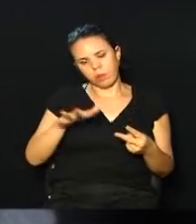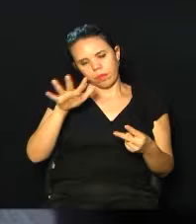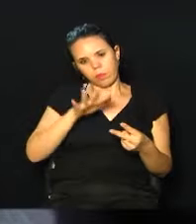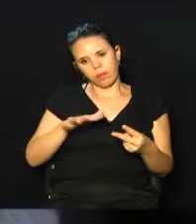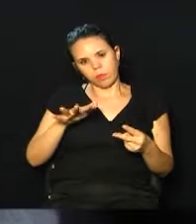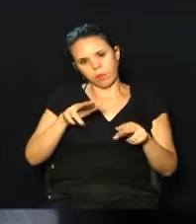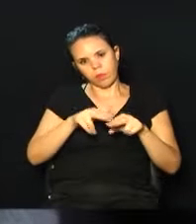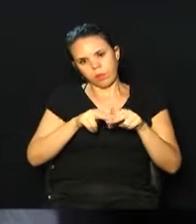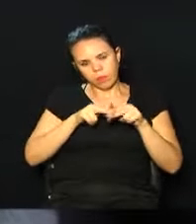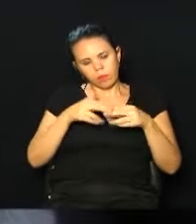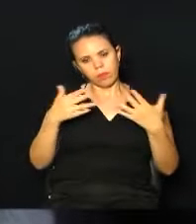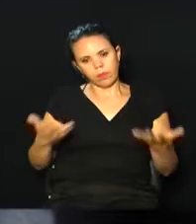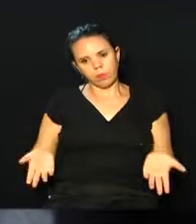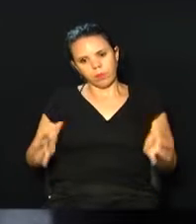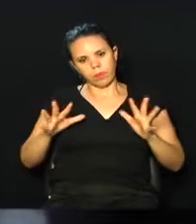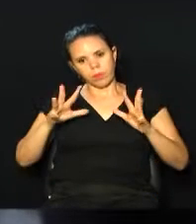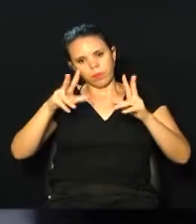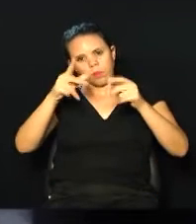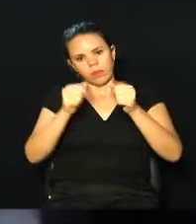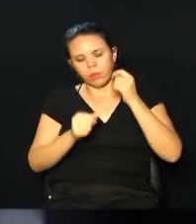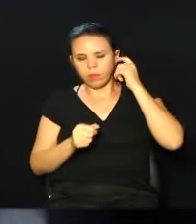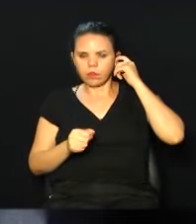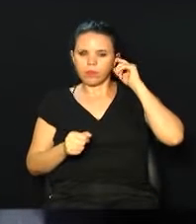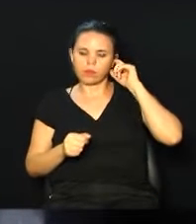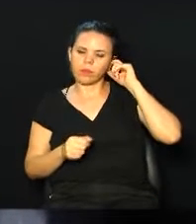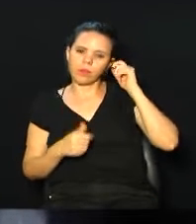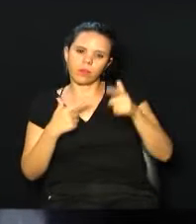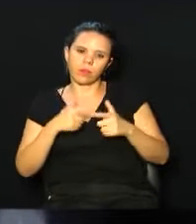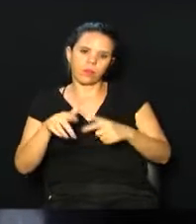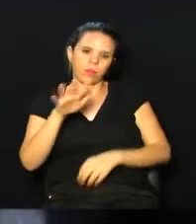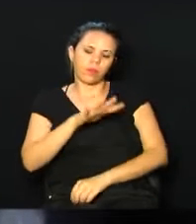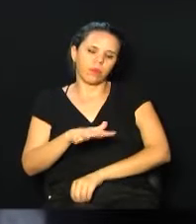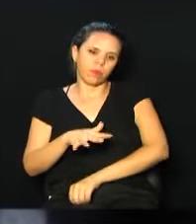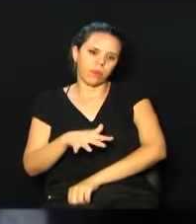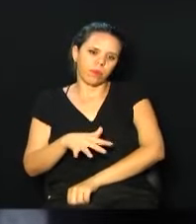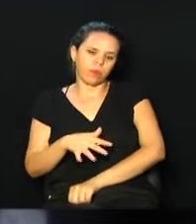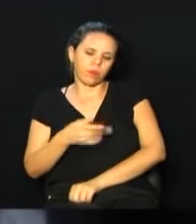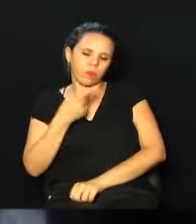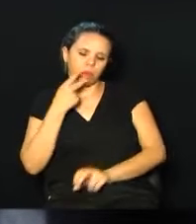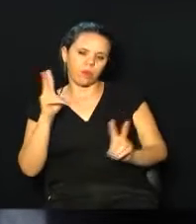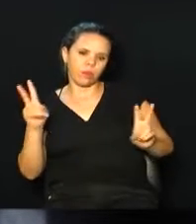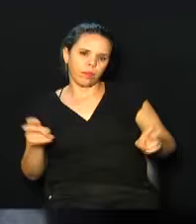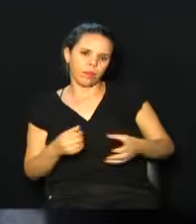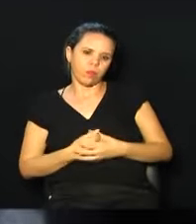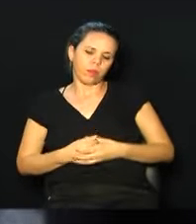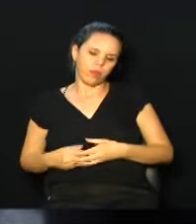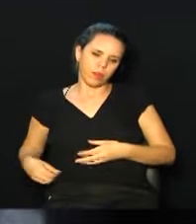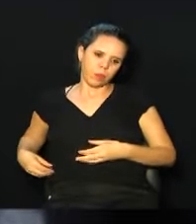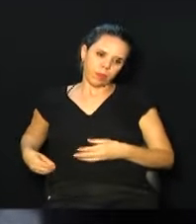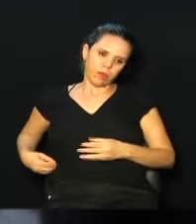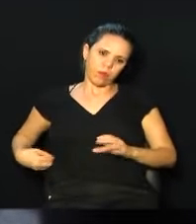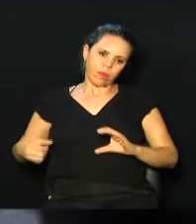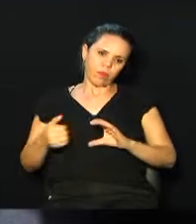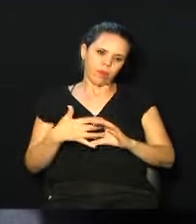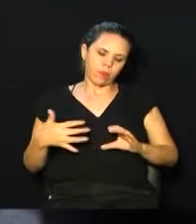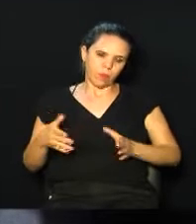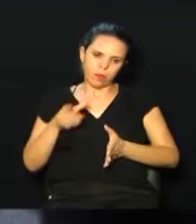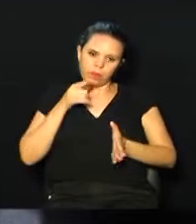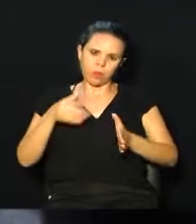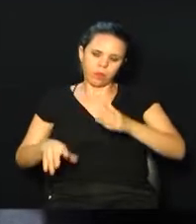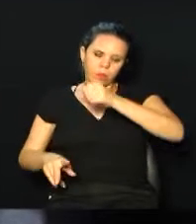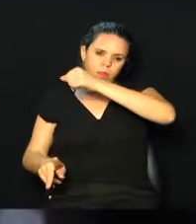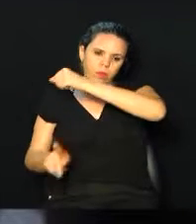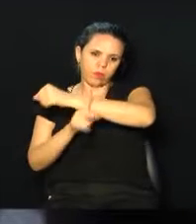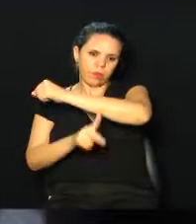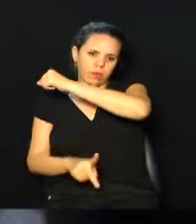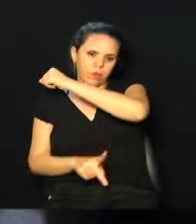portanto, tirar todos os estrangulamentos, até alguns o Paulela mencionou, caracterizado por pontes que atravessam